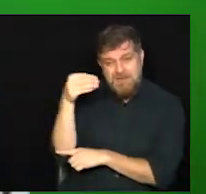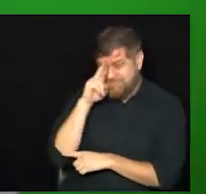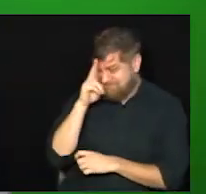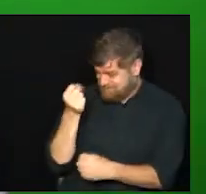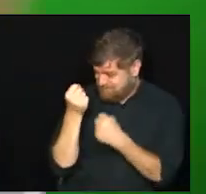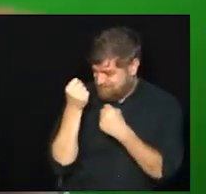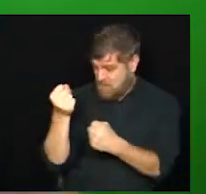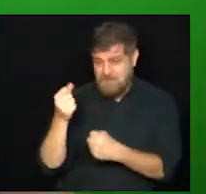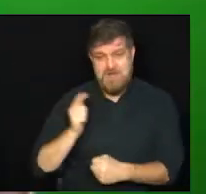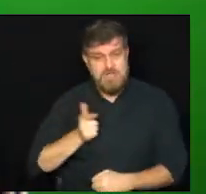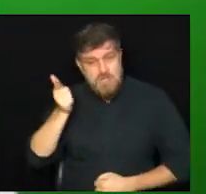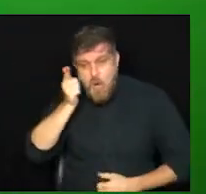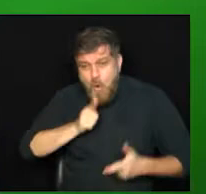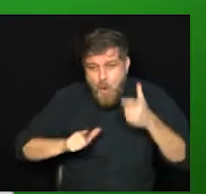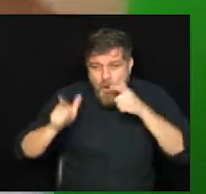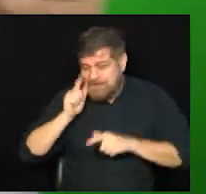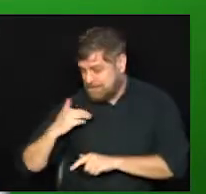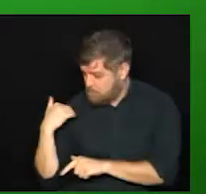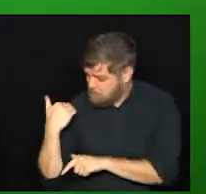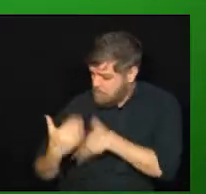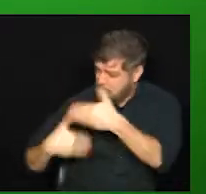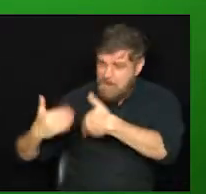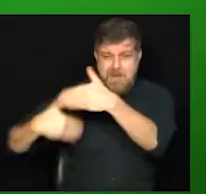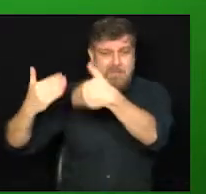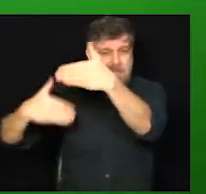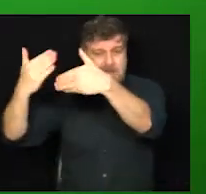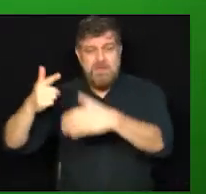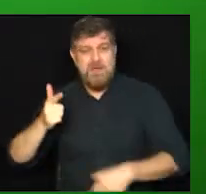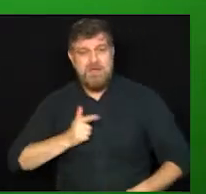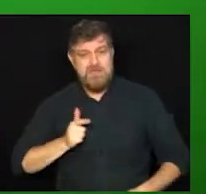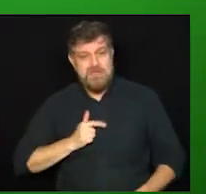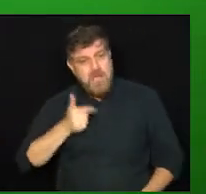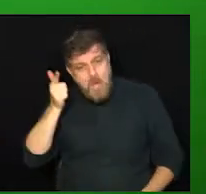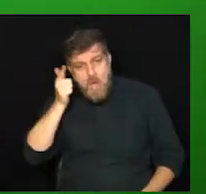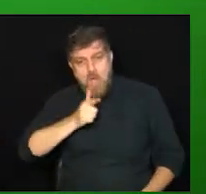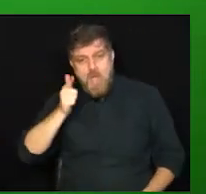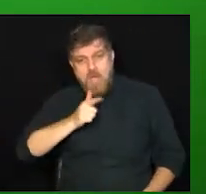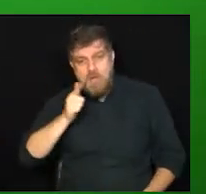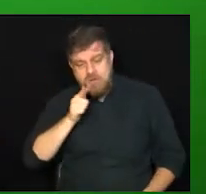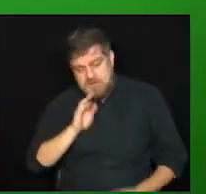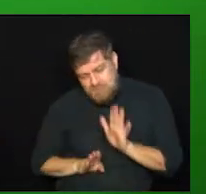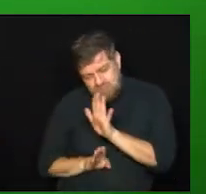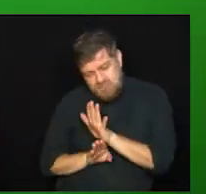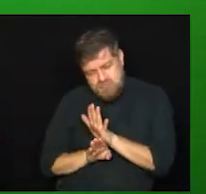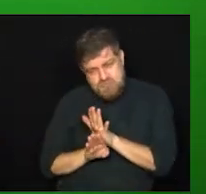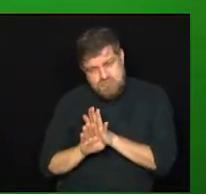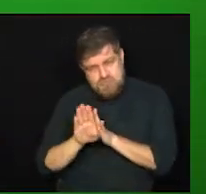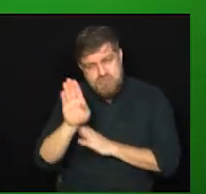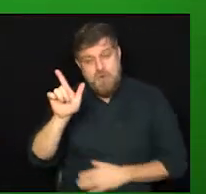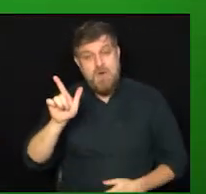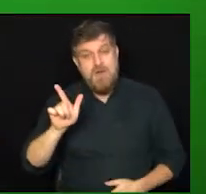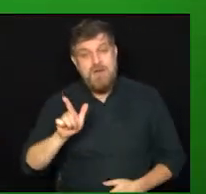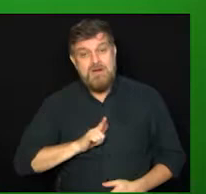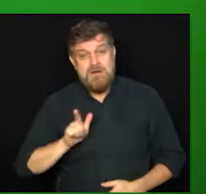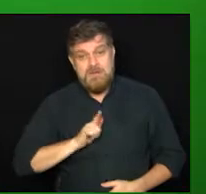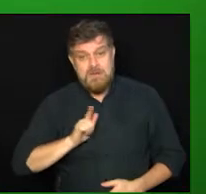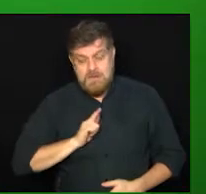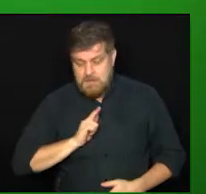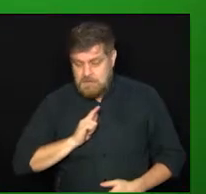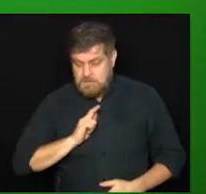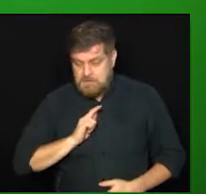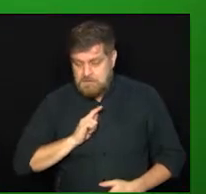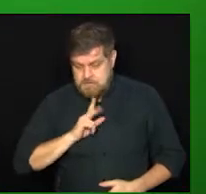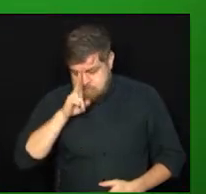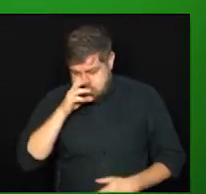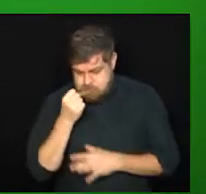possamos avançar e retomar a trajetória de crescimento, criando bases sustentáveis